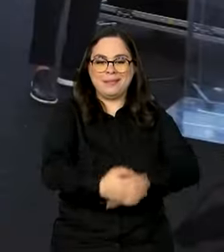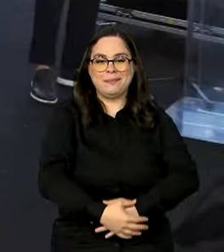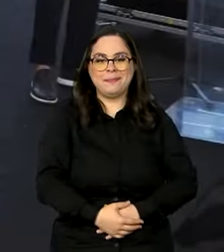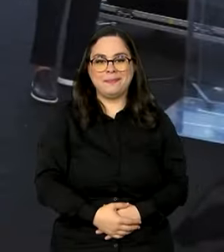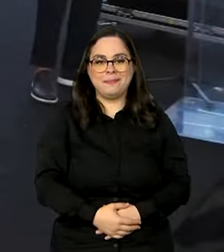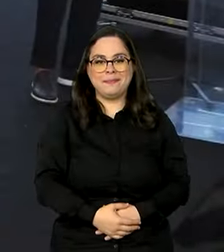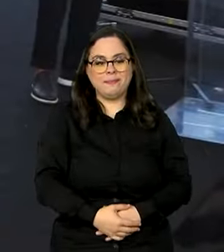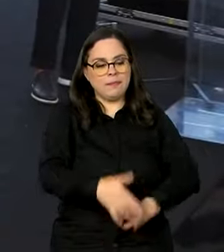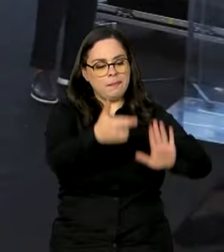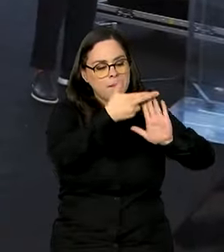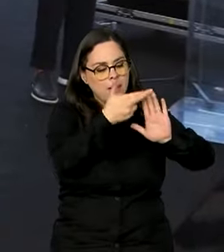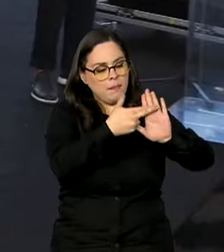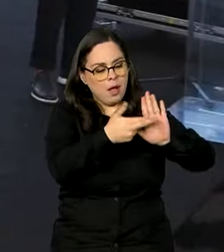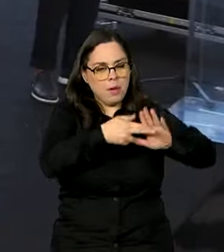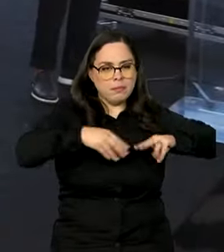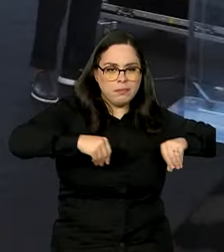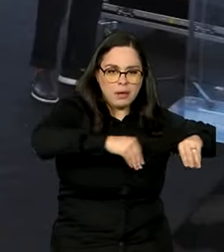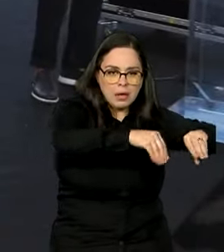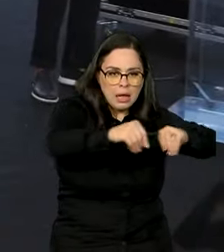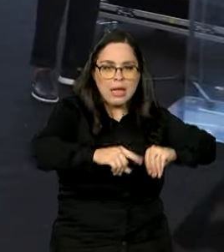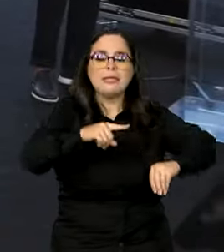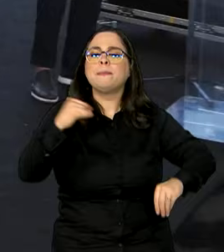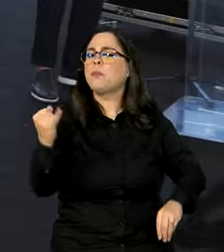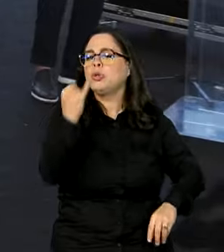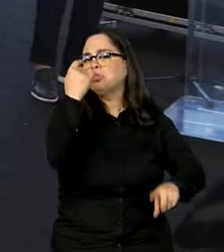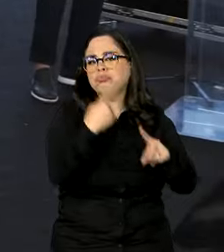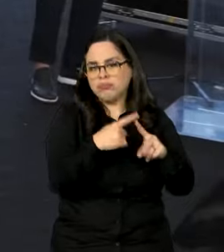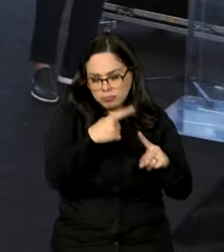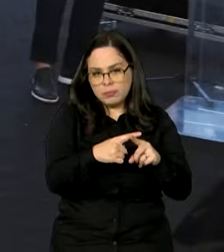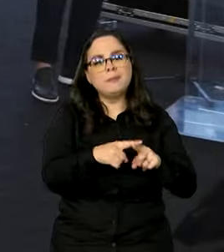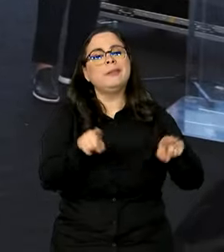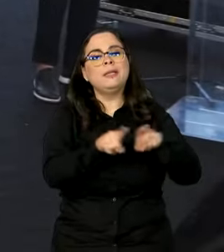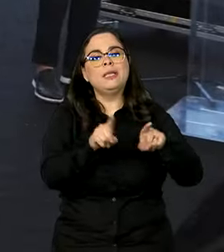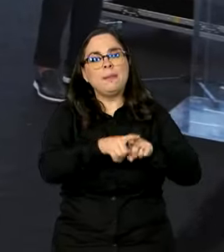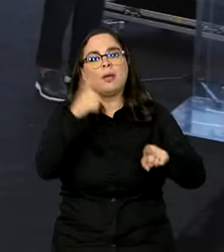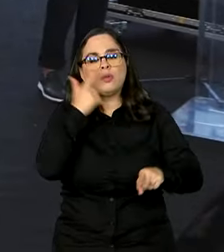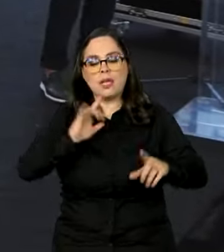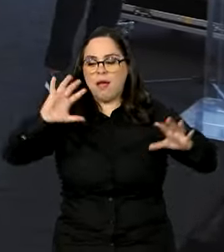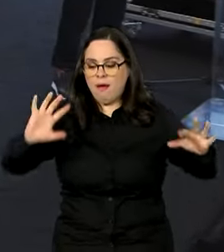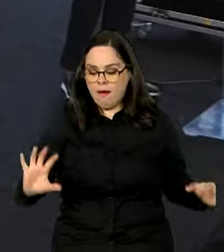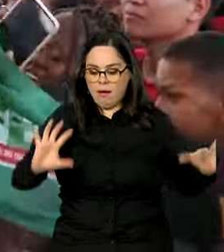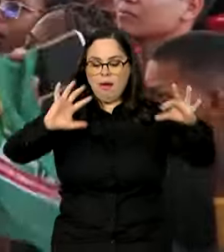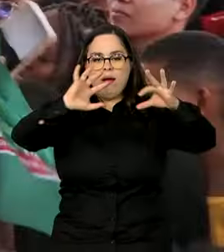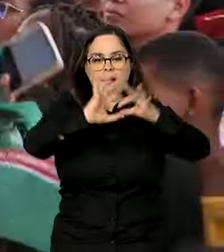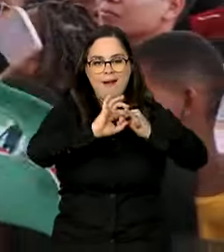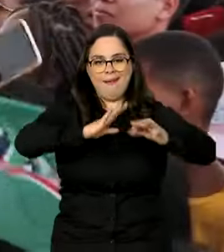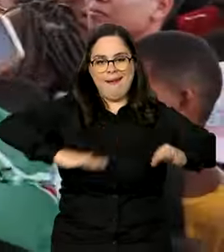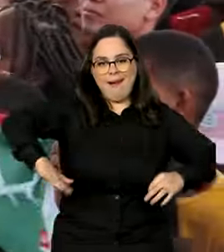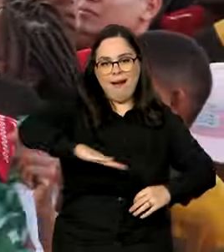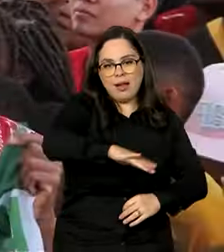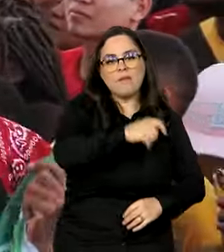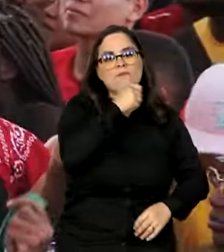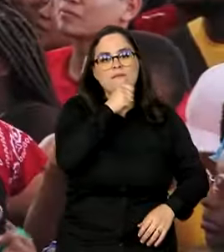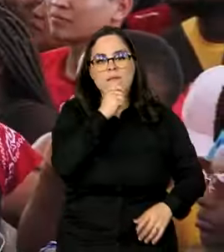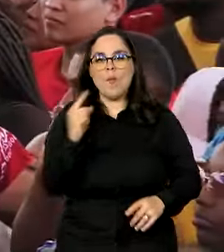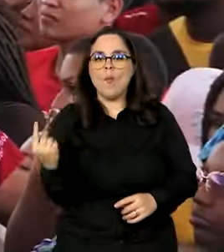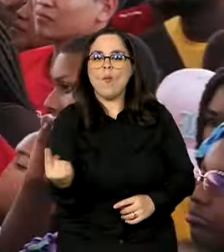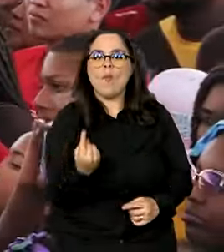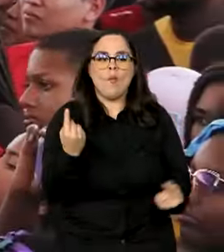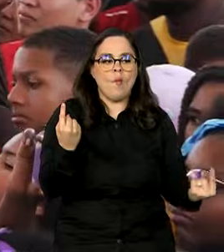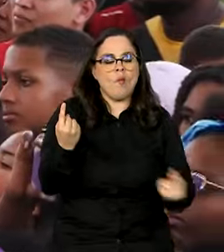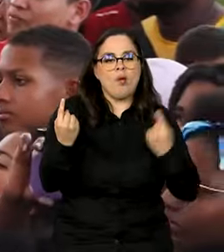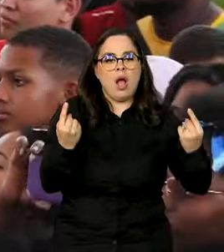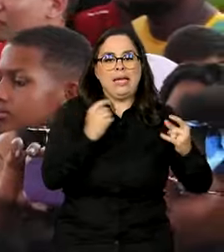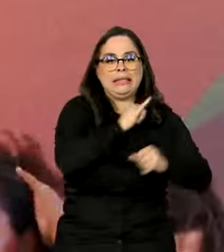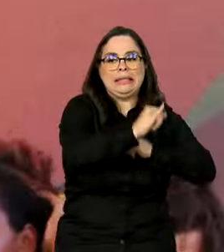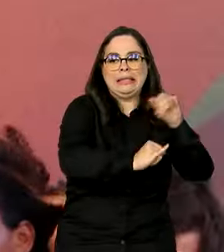A regularização fundiária será importante também para a conectividade na região, que ainda é isolada do